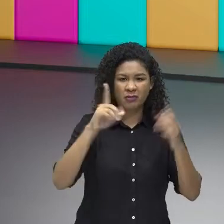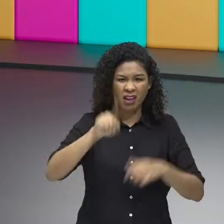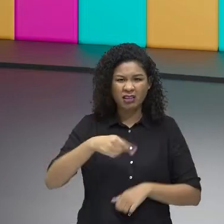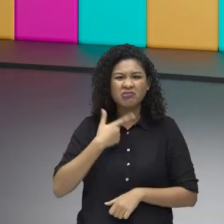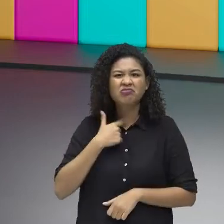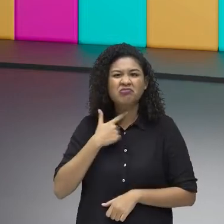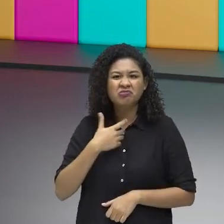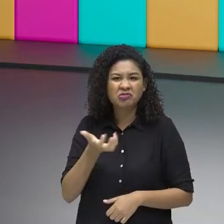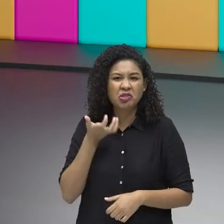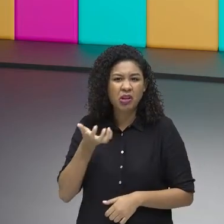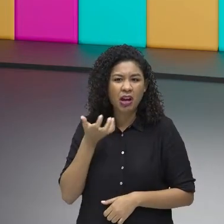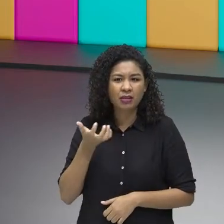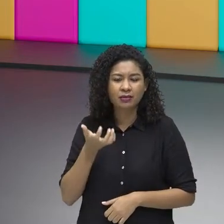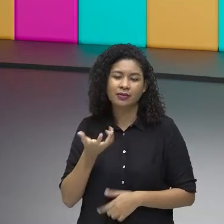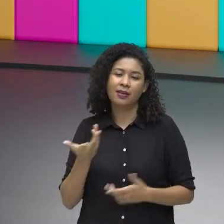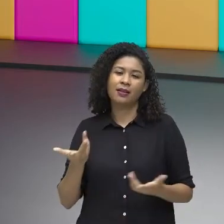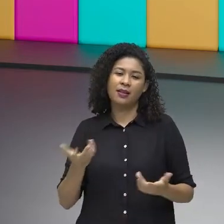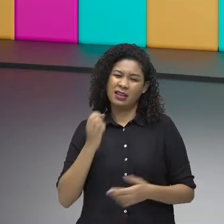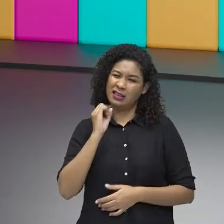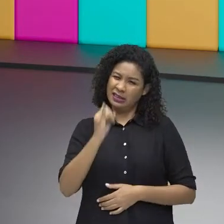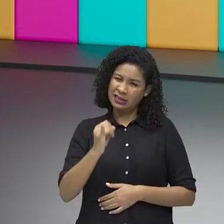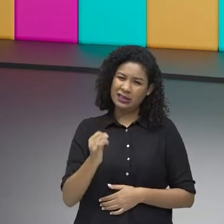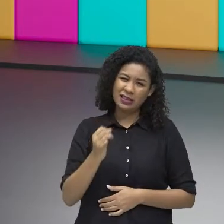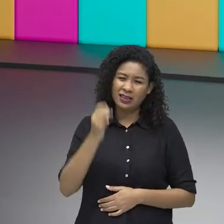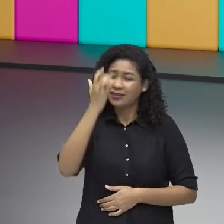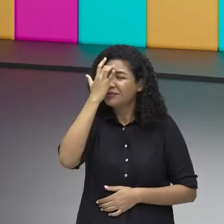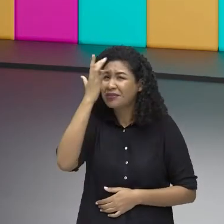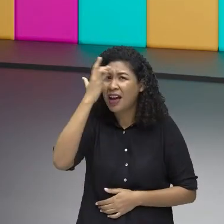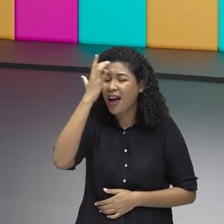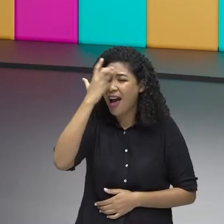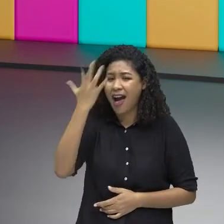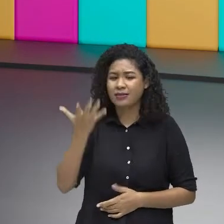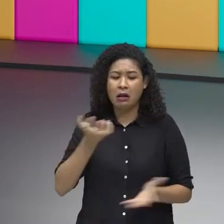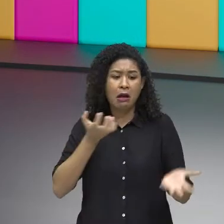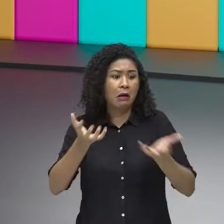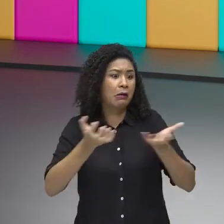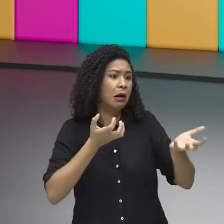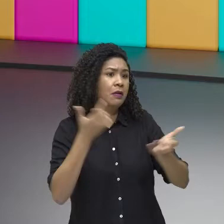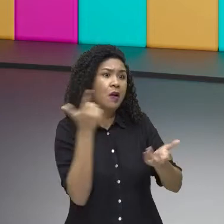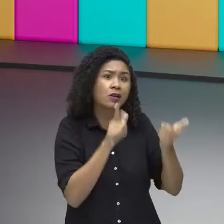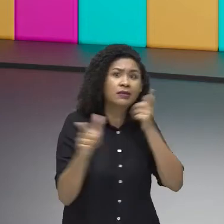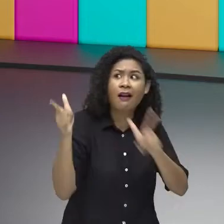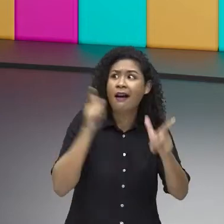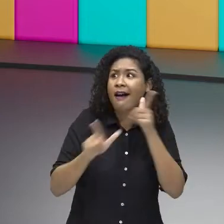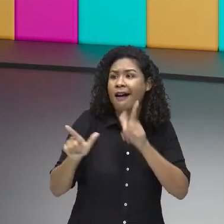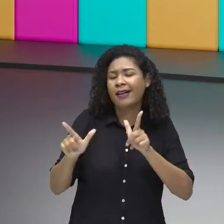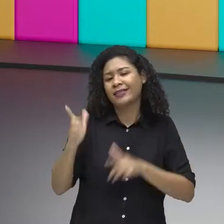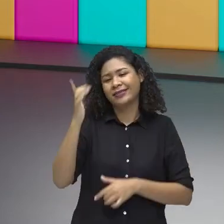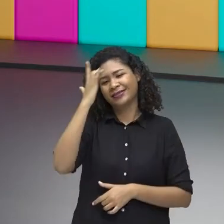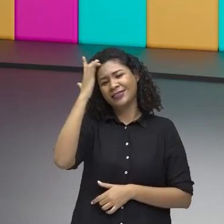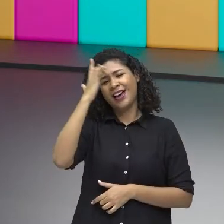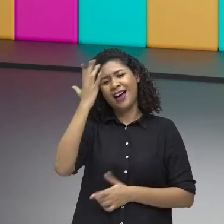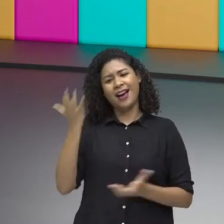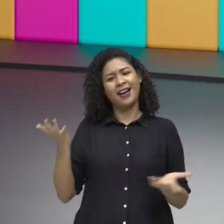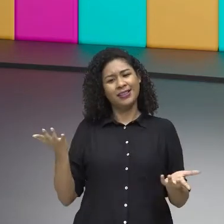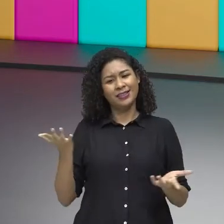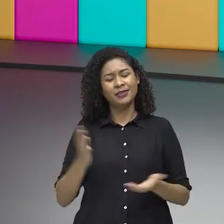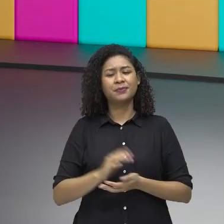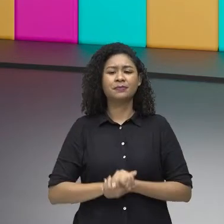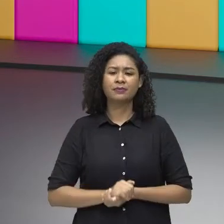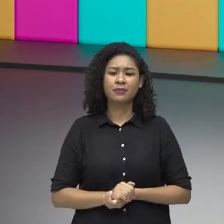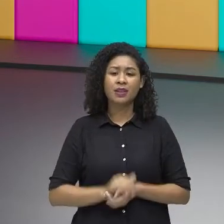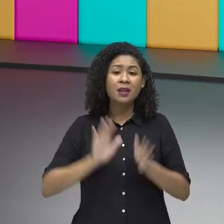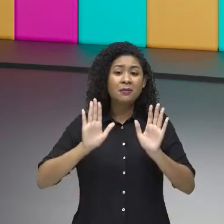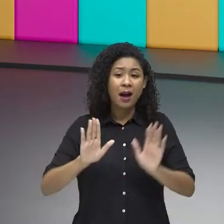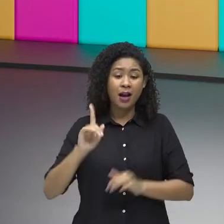eu quero, ia ser tudo muito mais fácil, tudo muito mais colorido e bonito. Mas ela é o que acontece. Sobra para nós